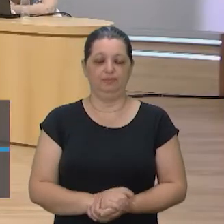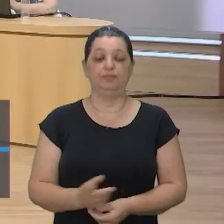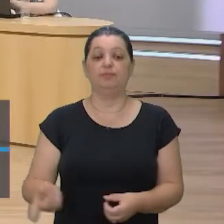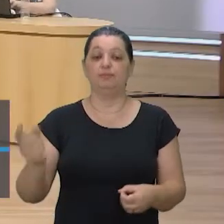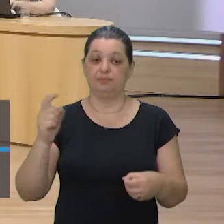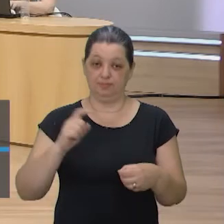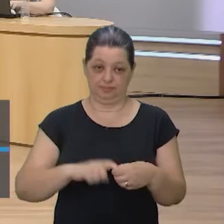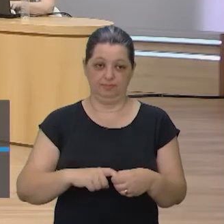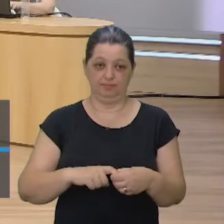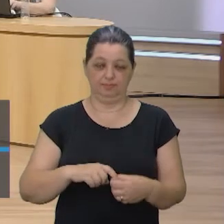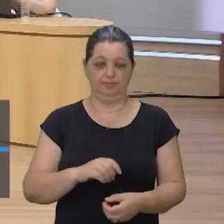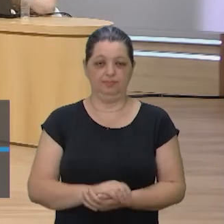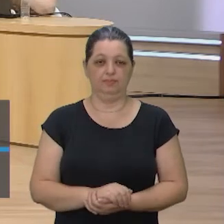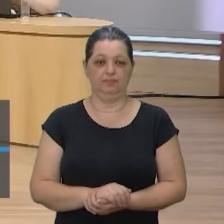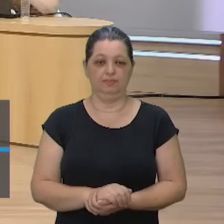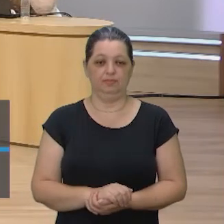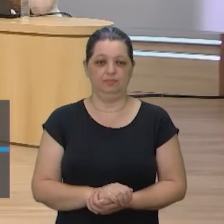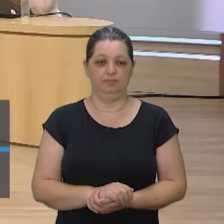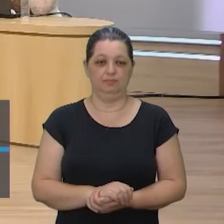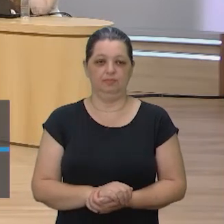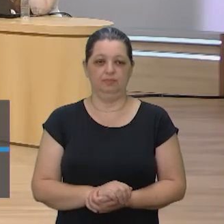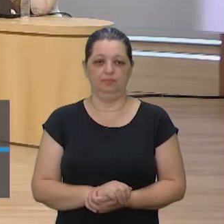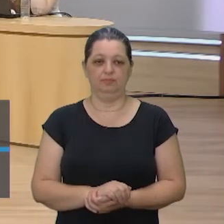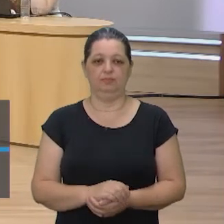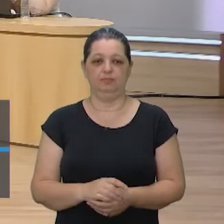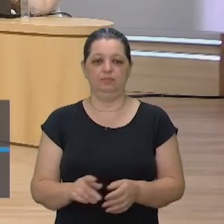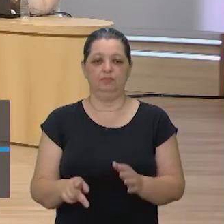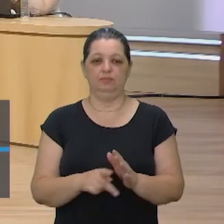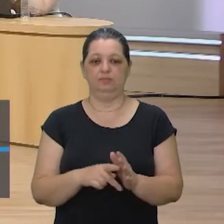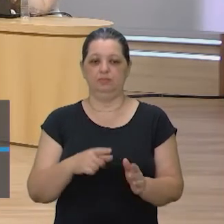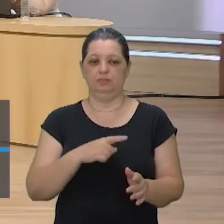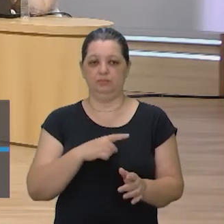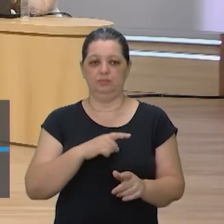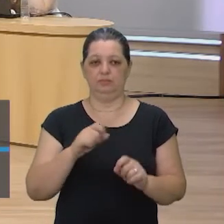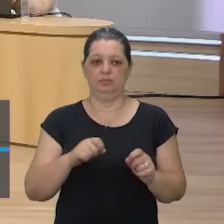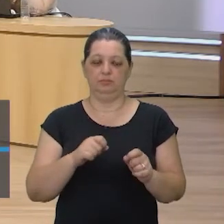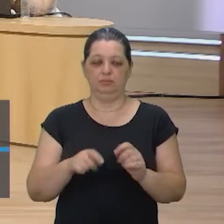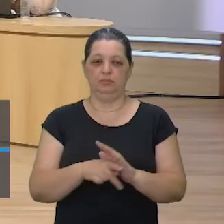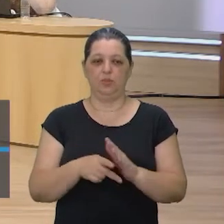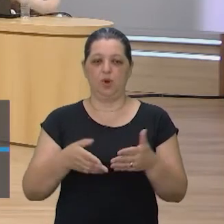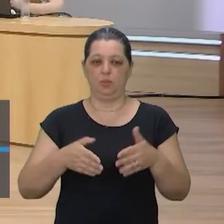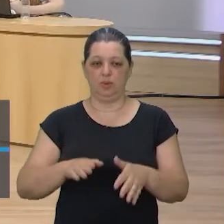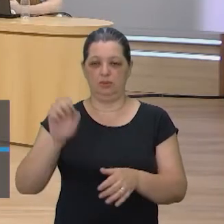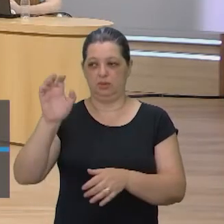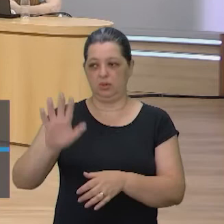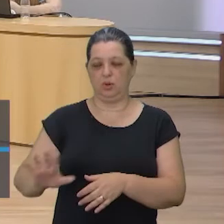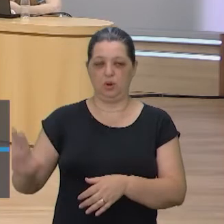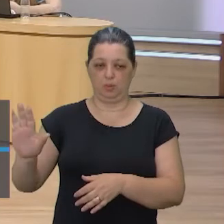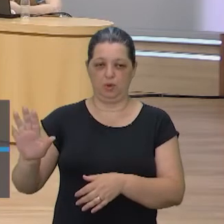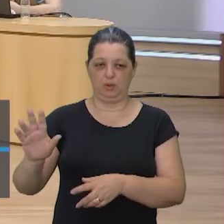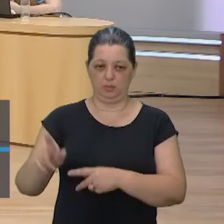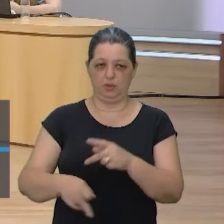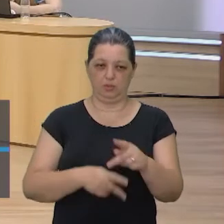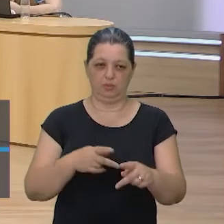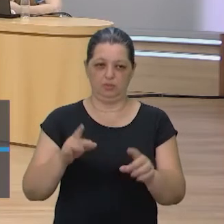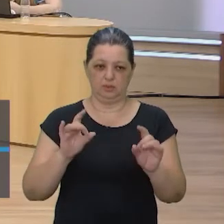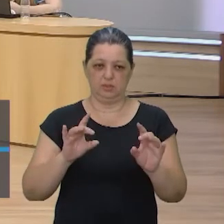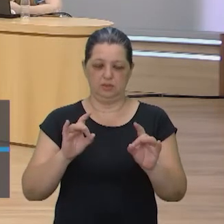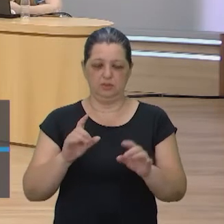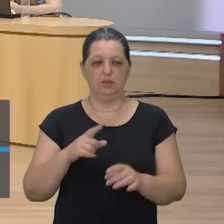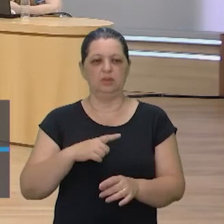Vamos voltar aqui. Então, o alcaide tinha que ter nascido na Europa e acima dele tinha